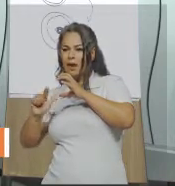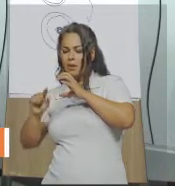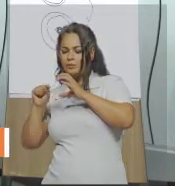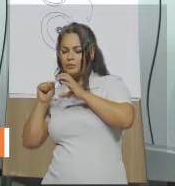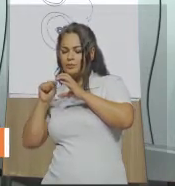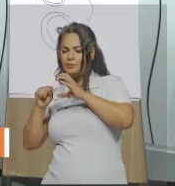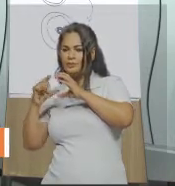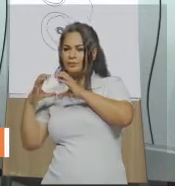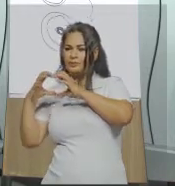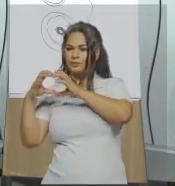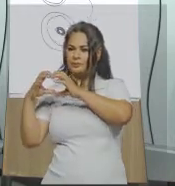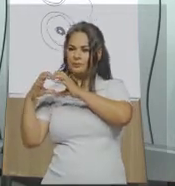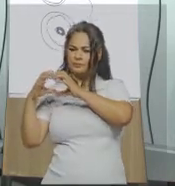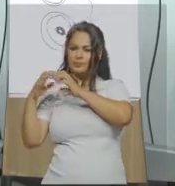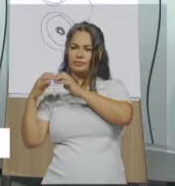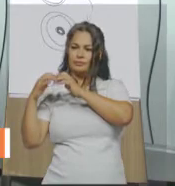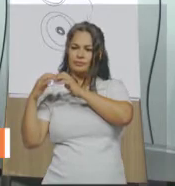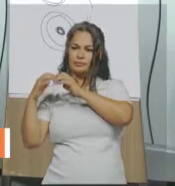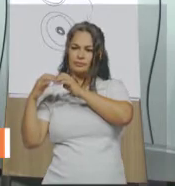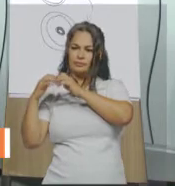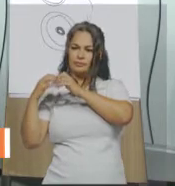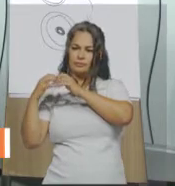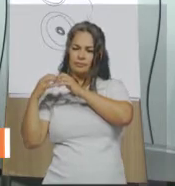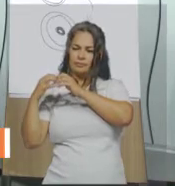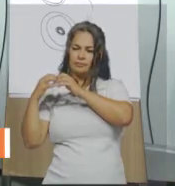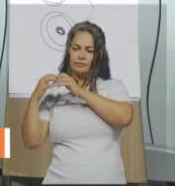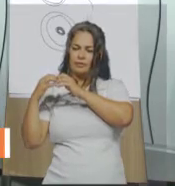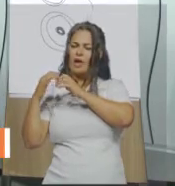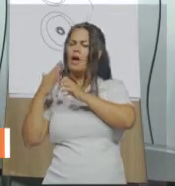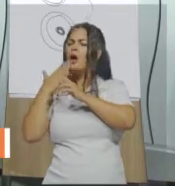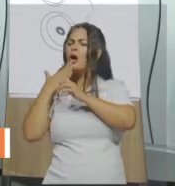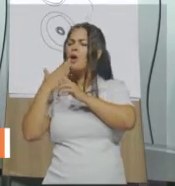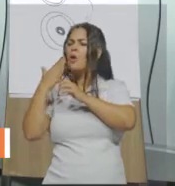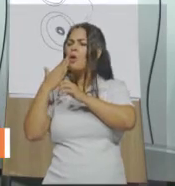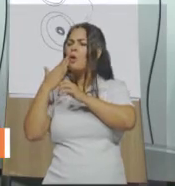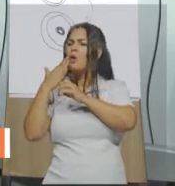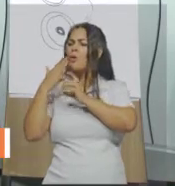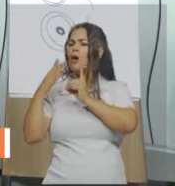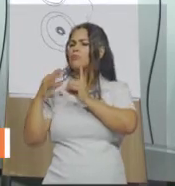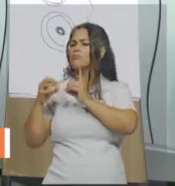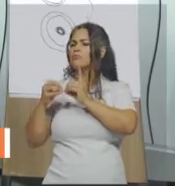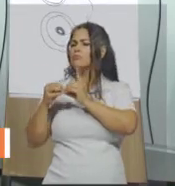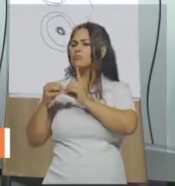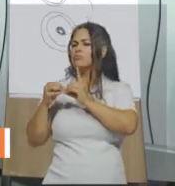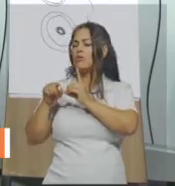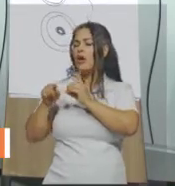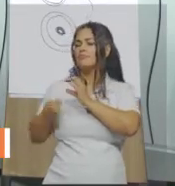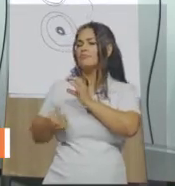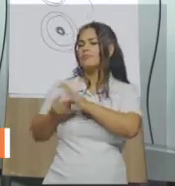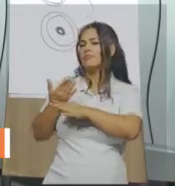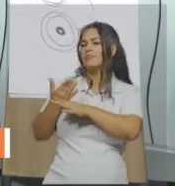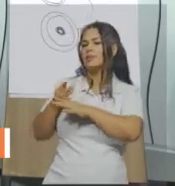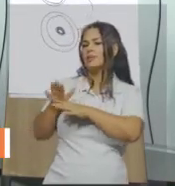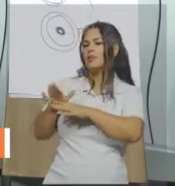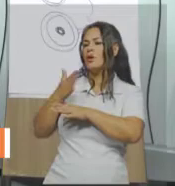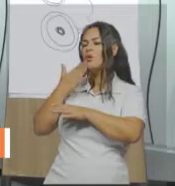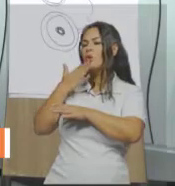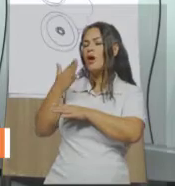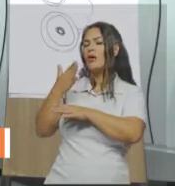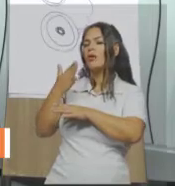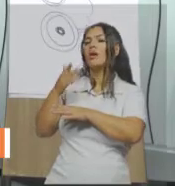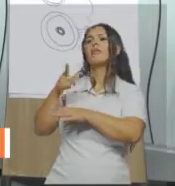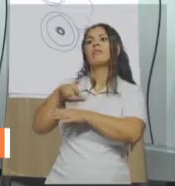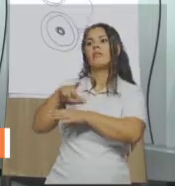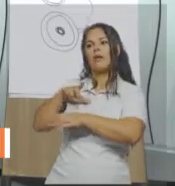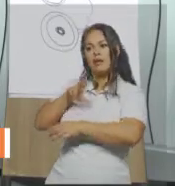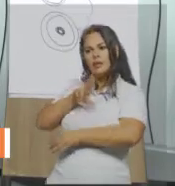outro. E qual hormônio que a glândula pineal produz? Basicamente aqui um hormônio que é a